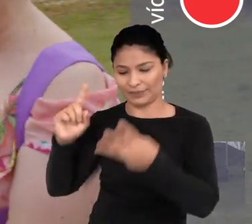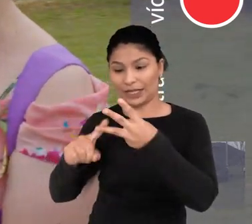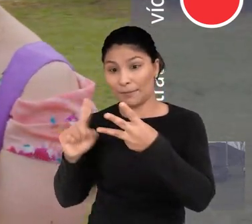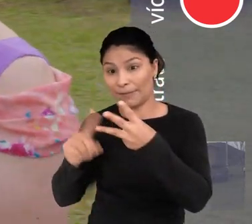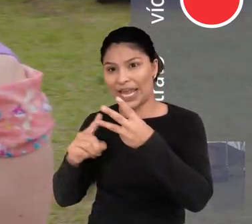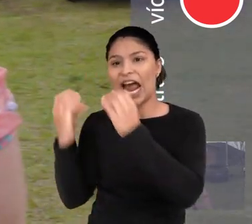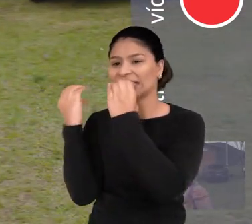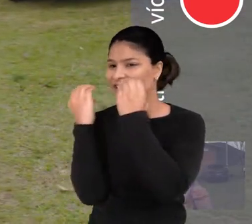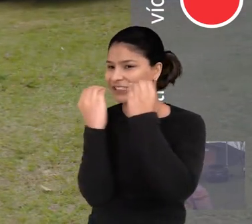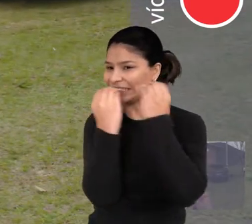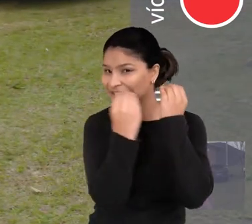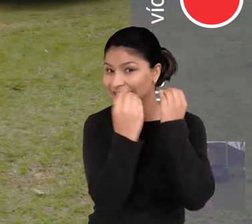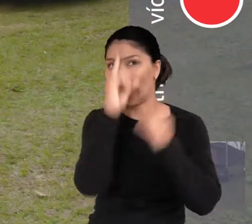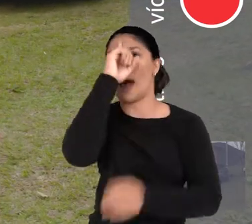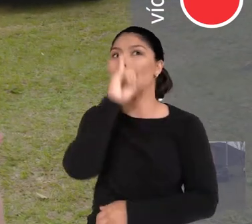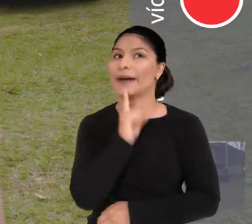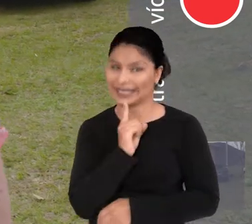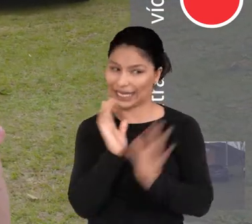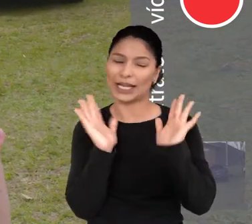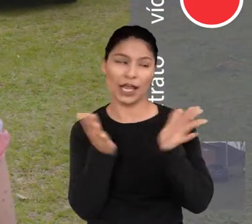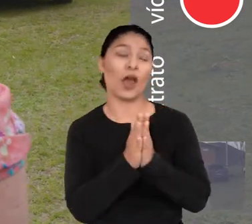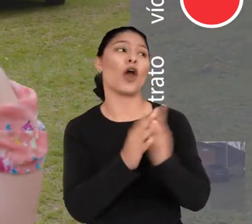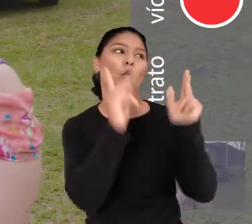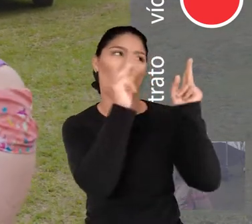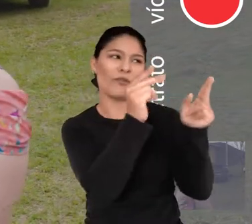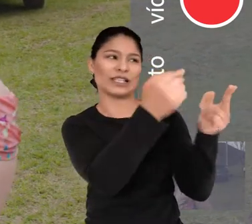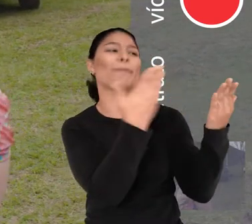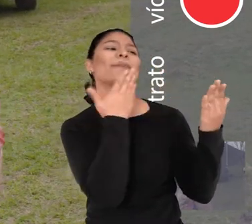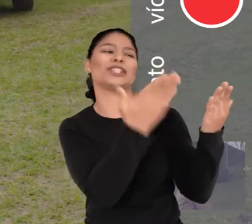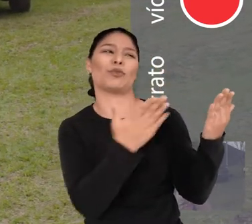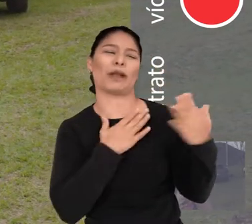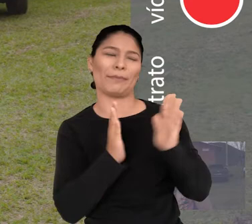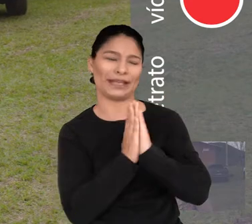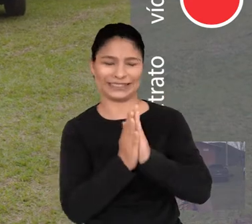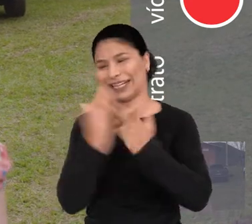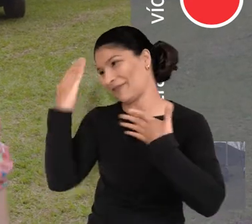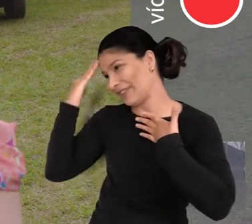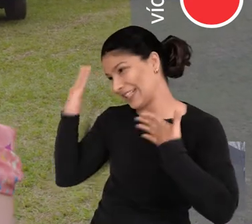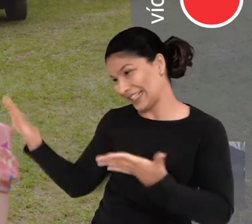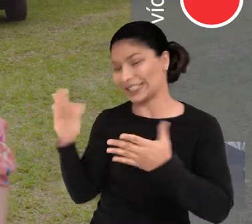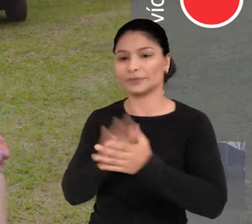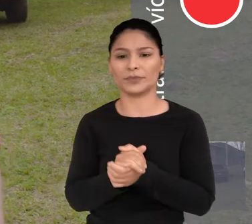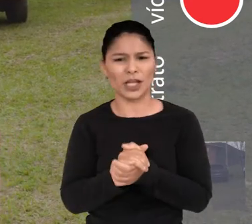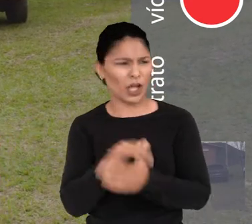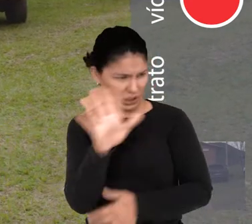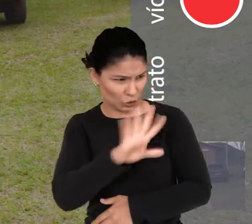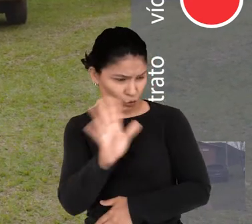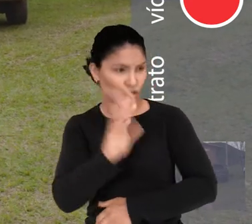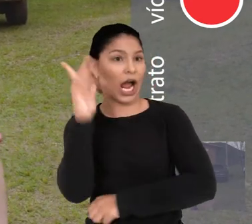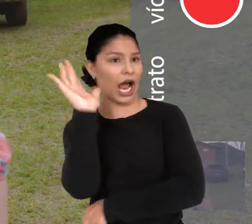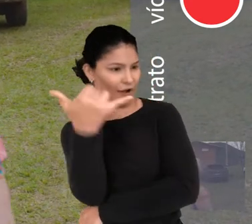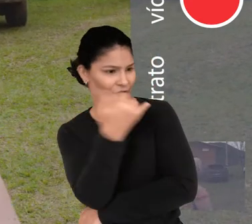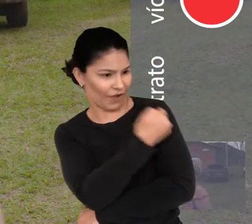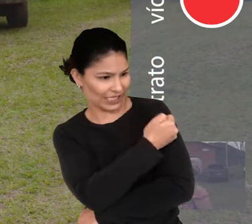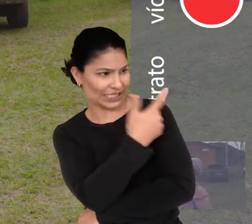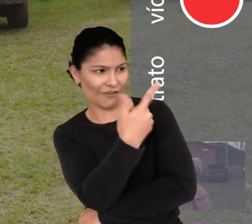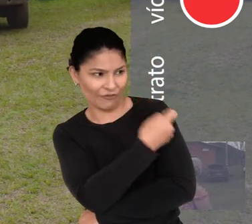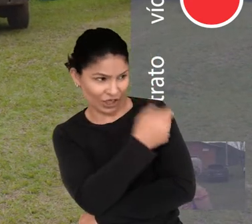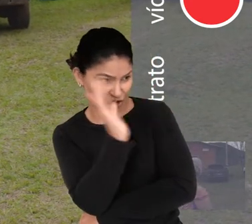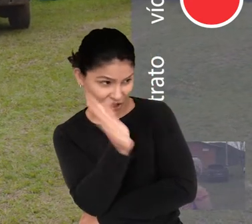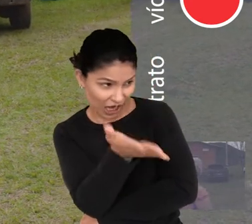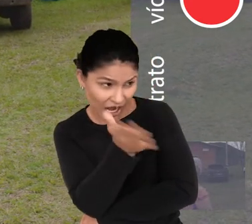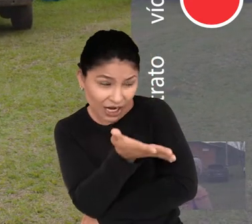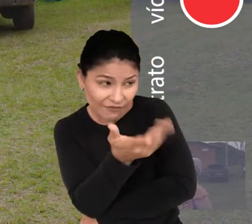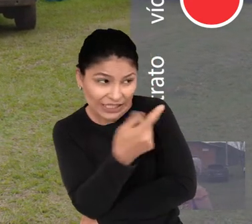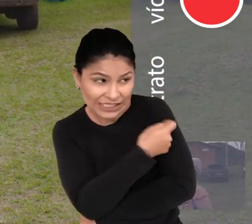E também melancia amarela Como tu me pediu Muito obrigada E aí, estão tudo